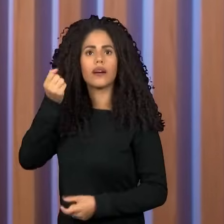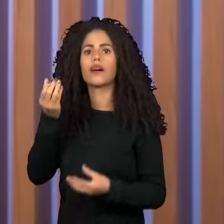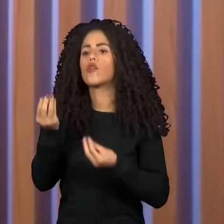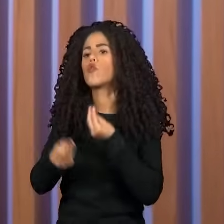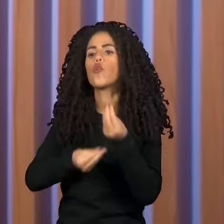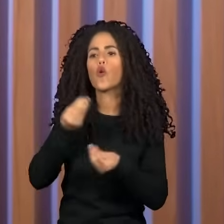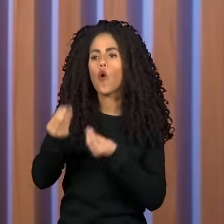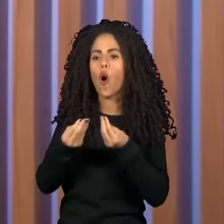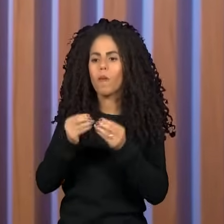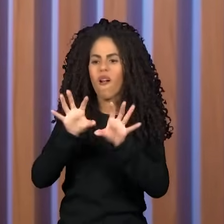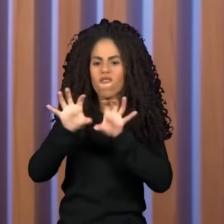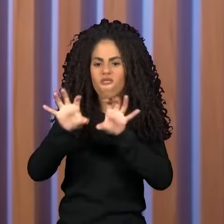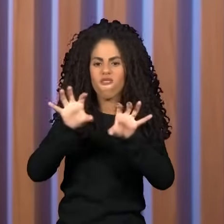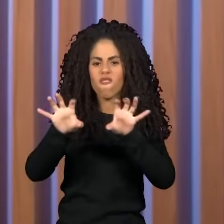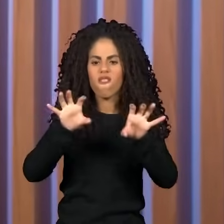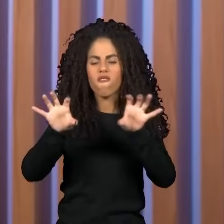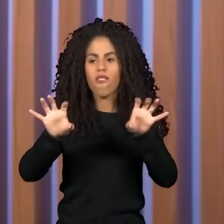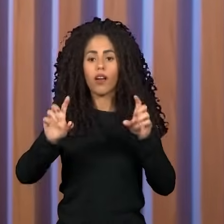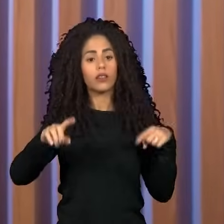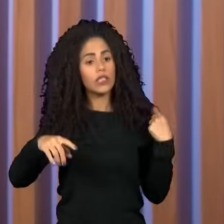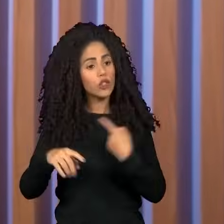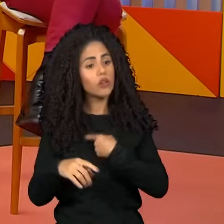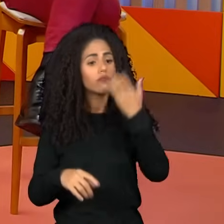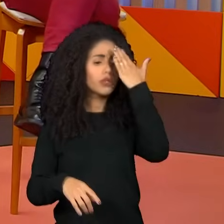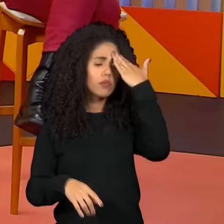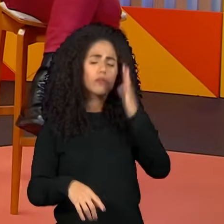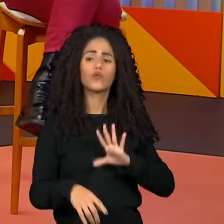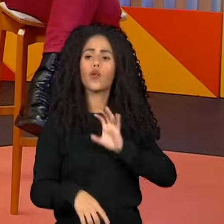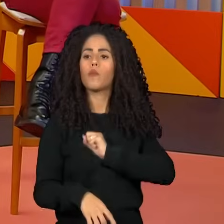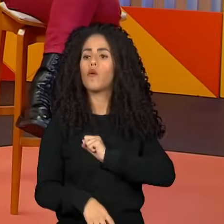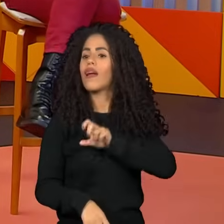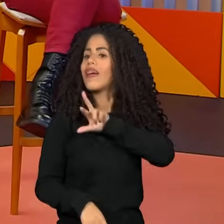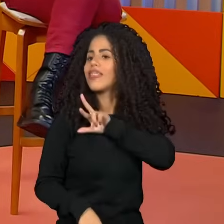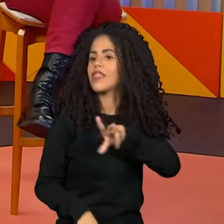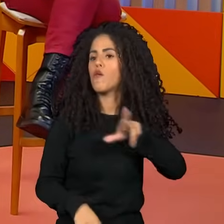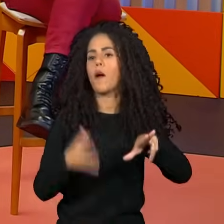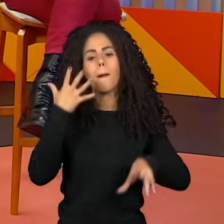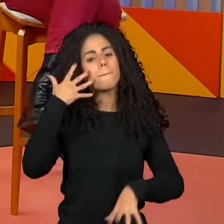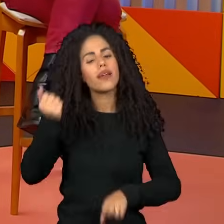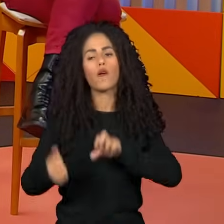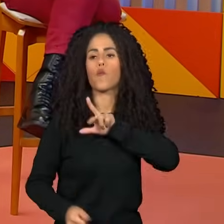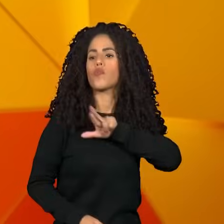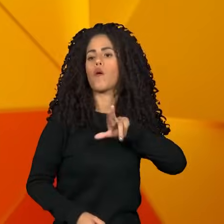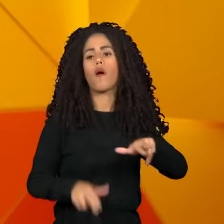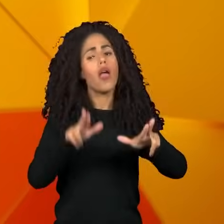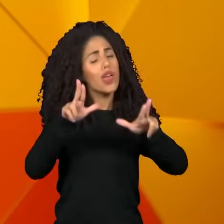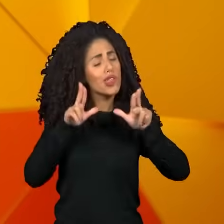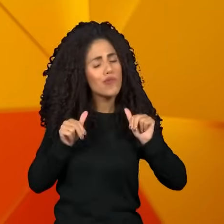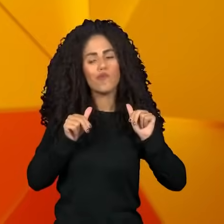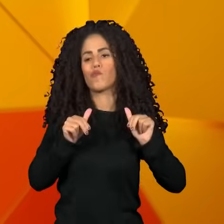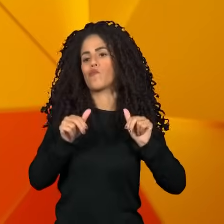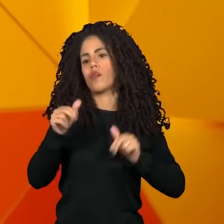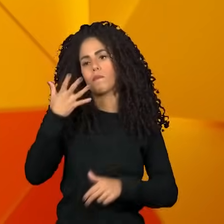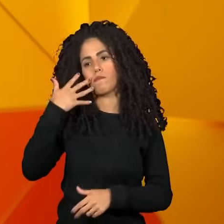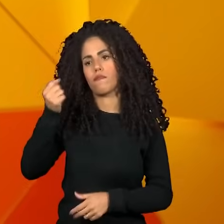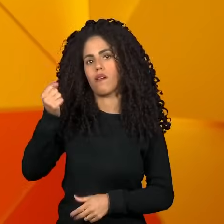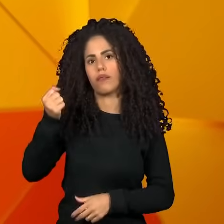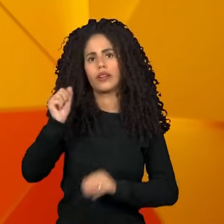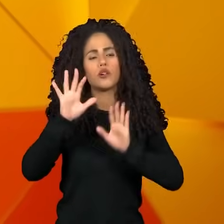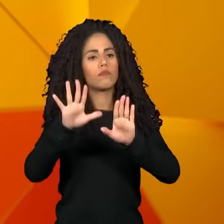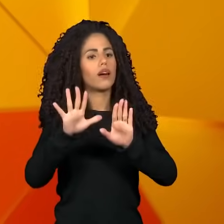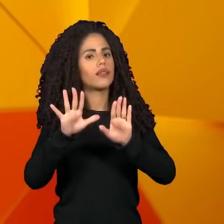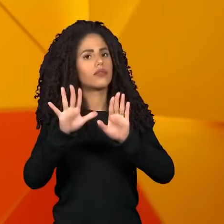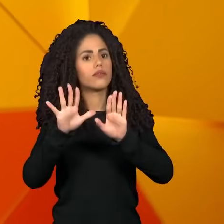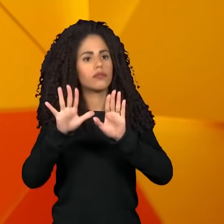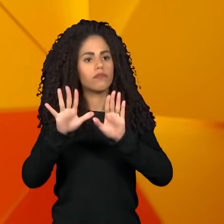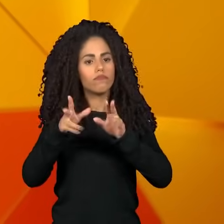termo, contamina as narrativas que a gente tem sobre o amor que não são brancos e que nunca serão brancos. E as nossas narrativas nunca serão